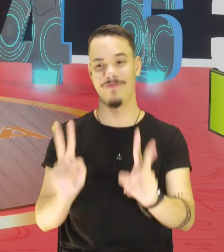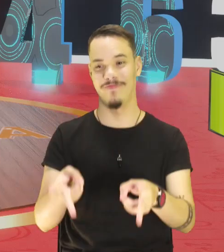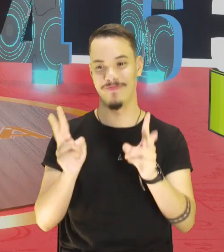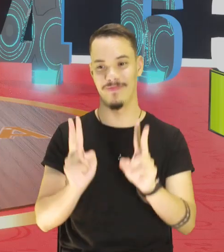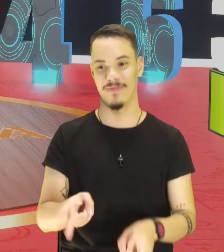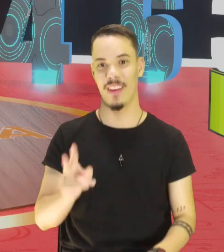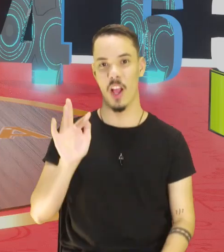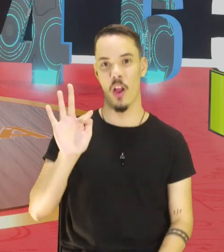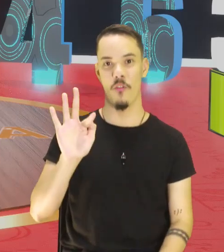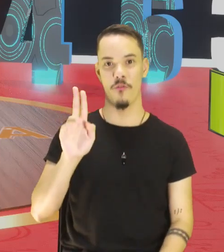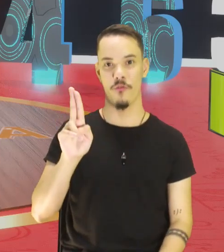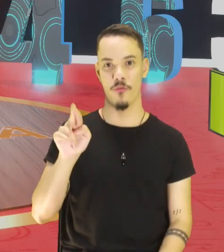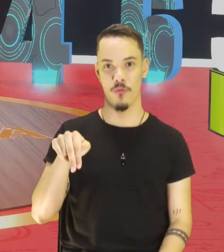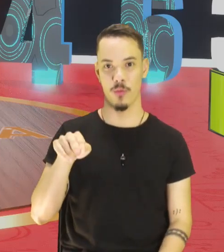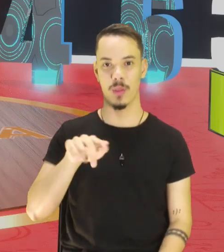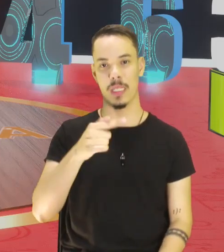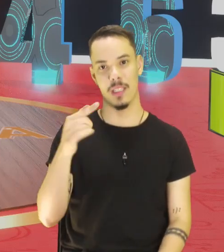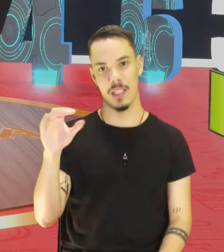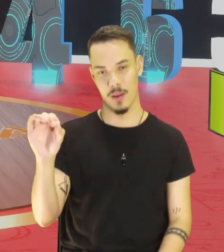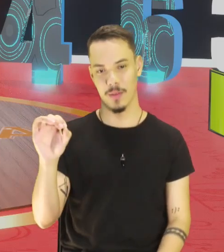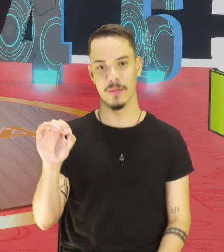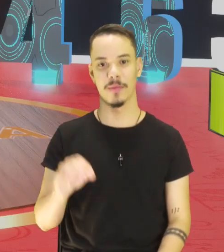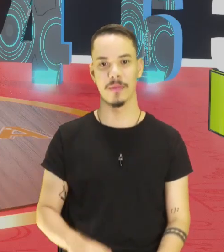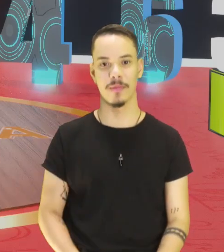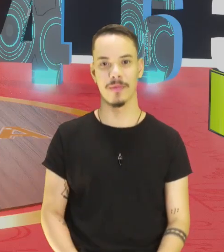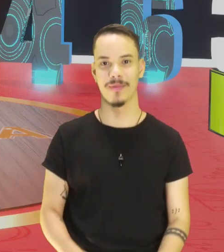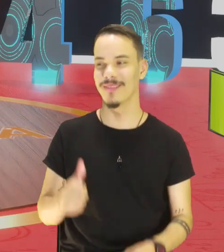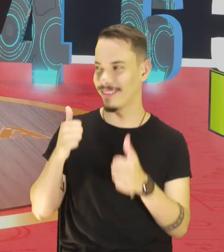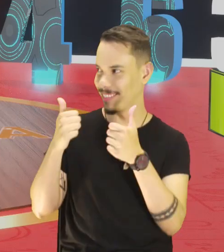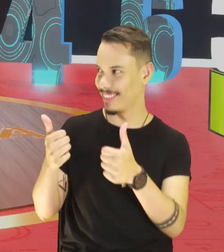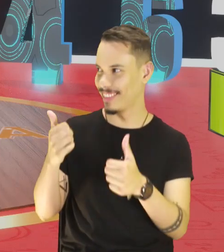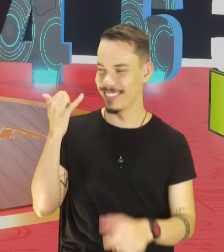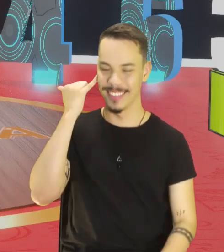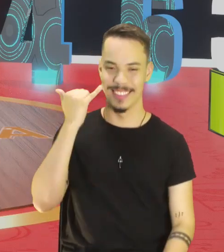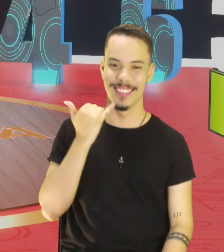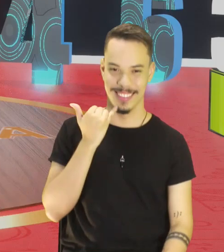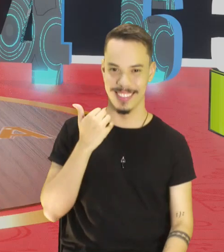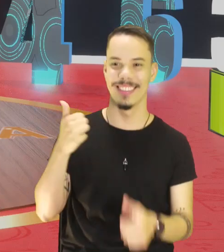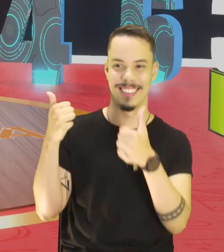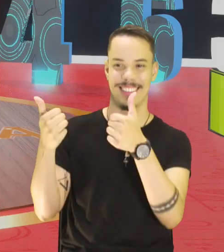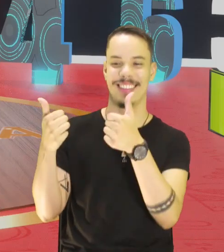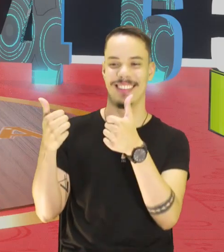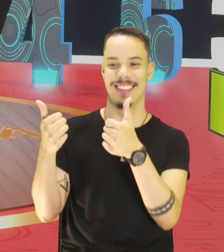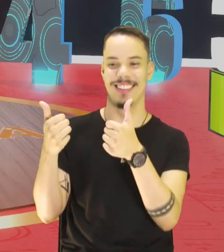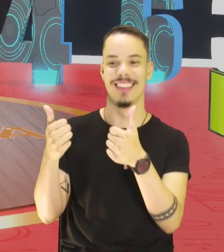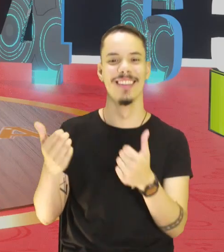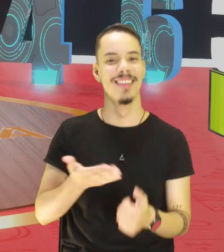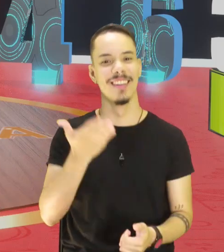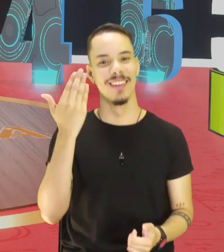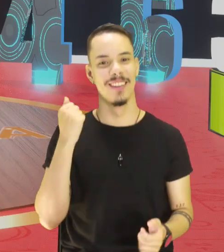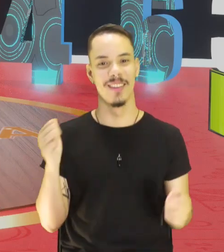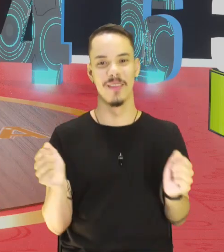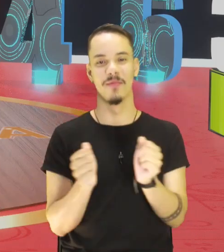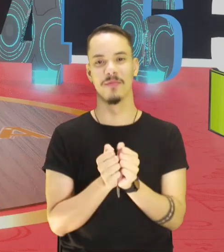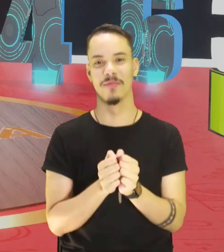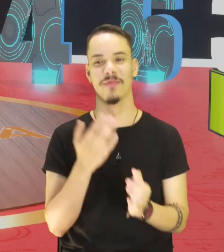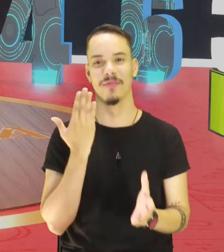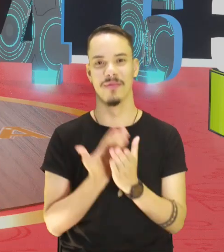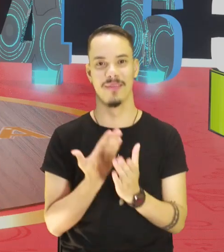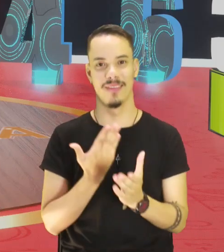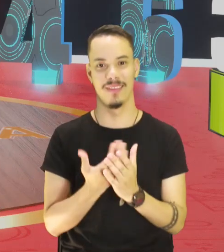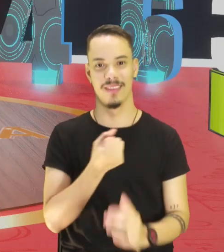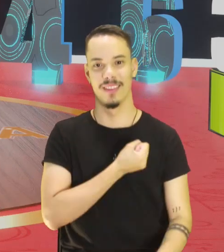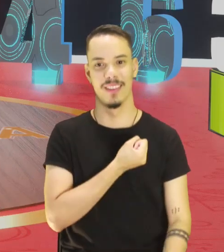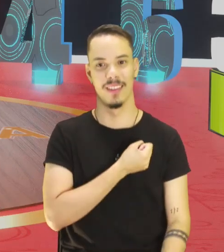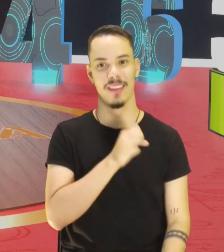É muita função, minha gente. E aí, Vitor, tudo beleza? De boa? Então vamos junto. A aula 32,